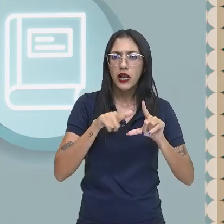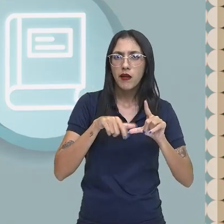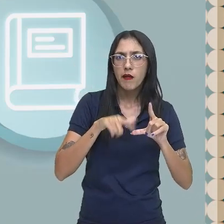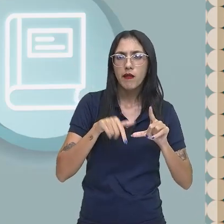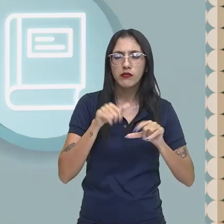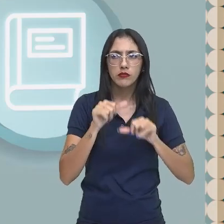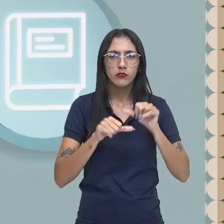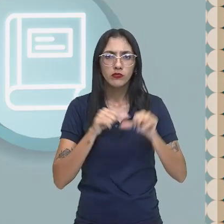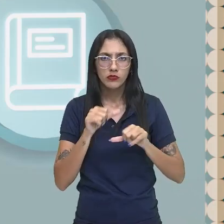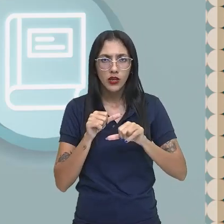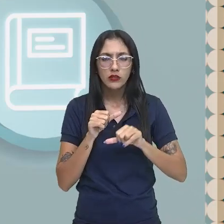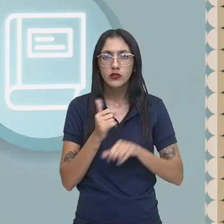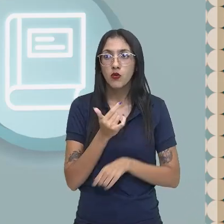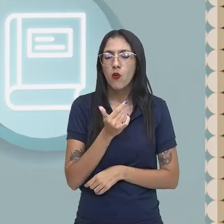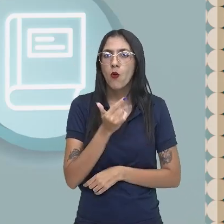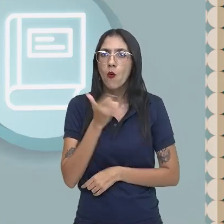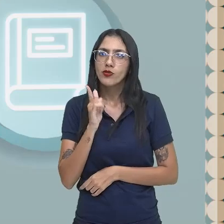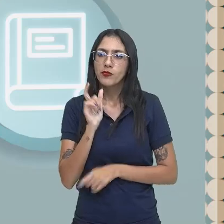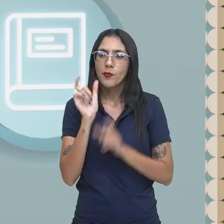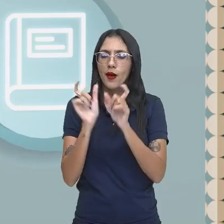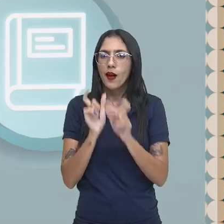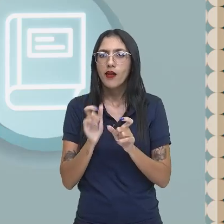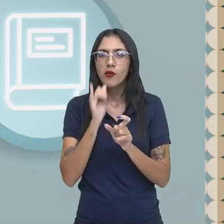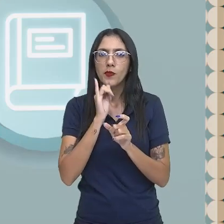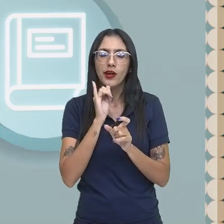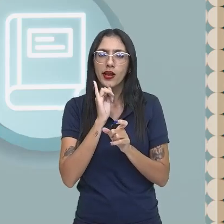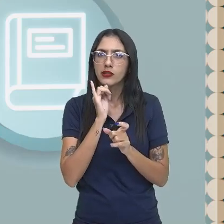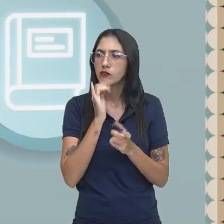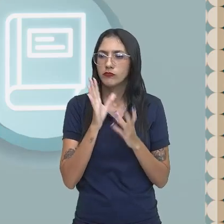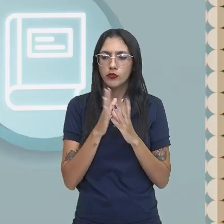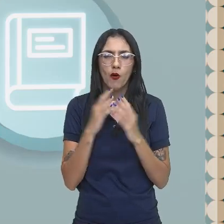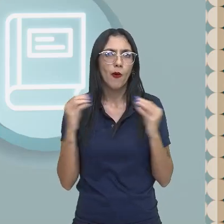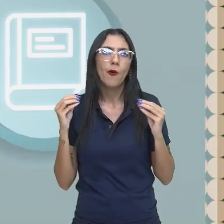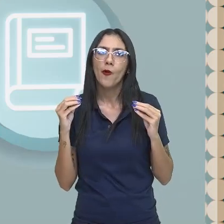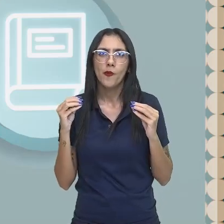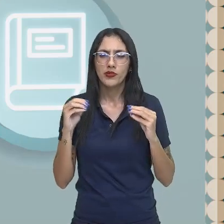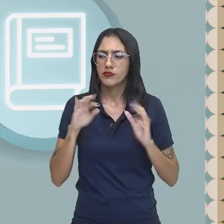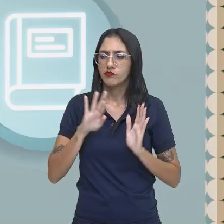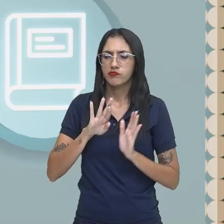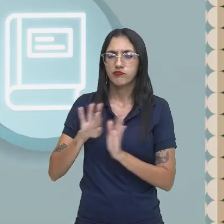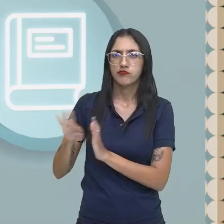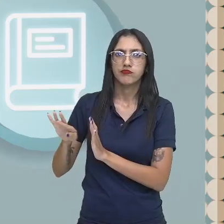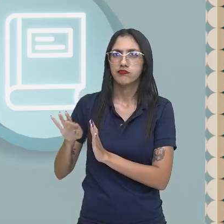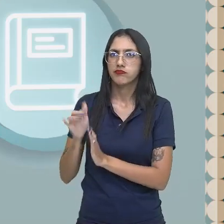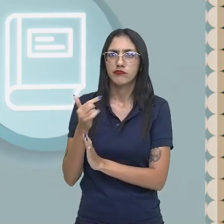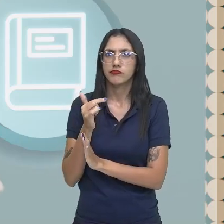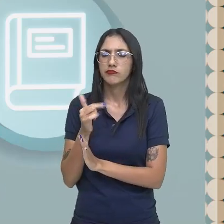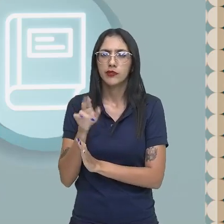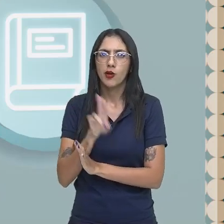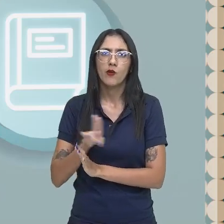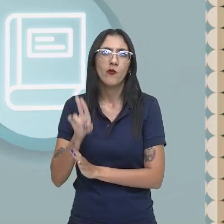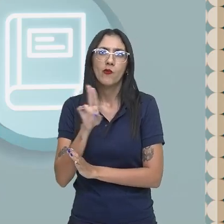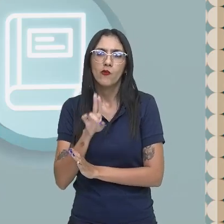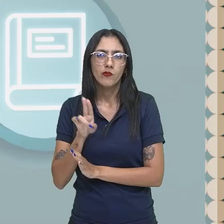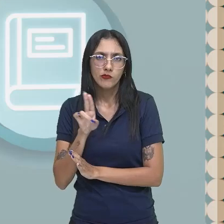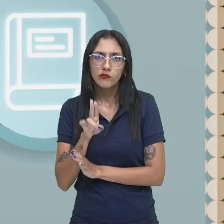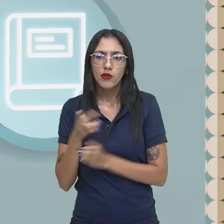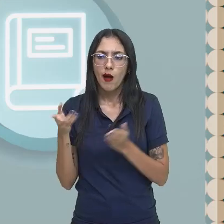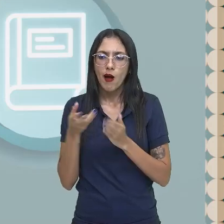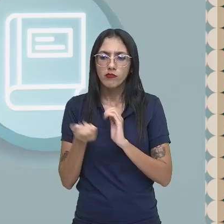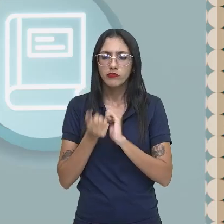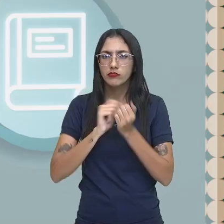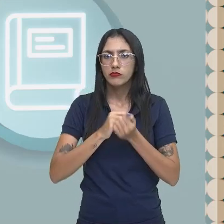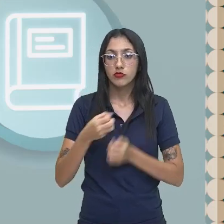transformações, outras não, outras elas saem fora, né? Elas saem de circulação para